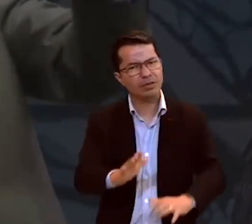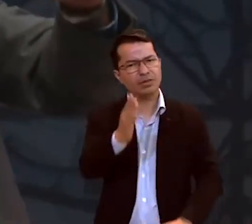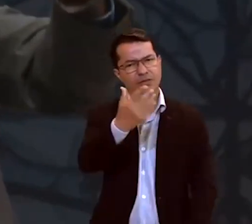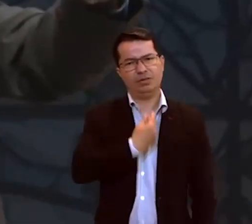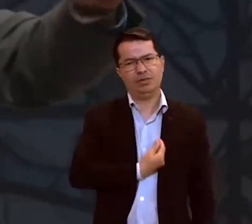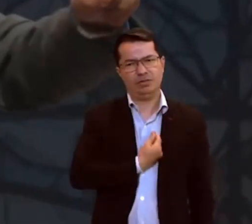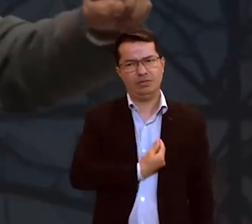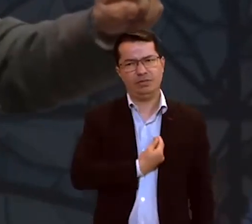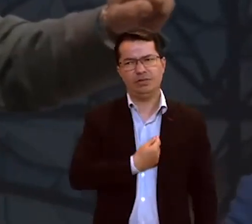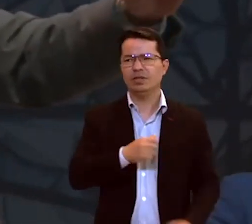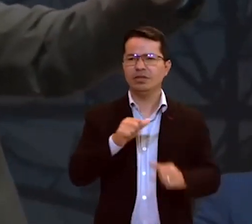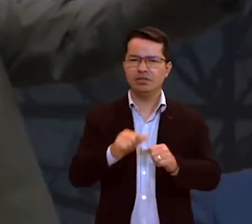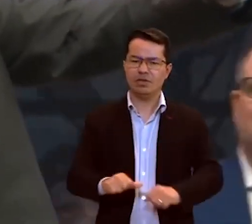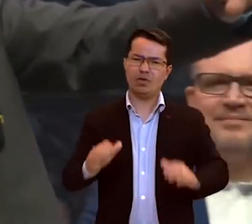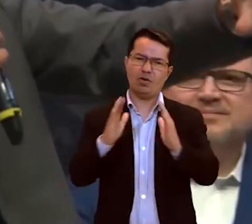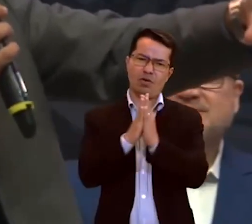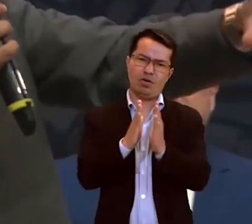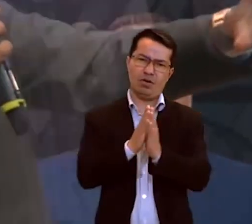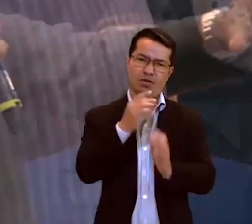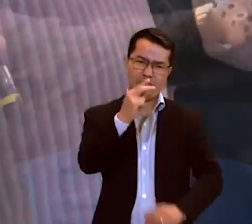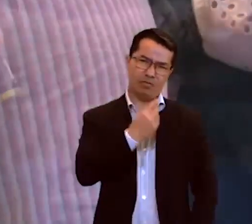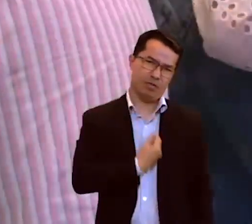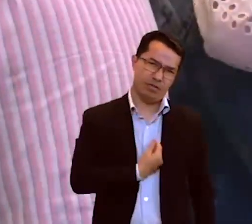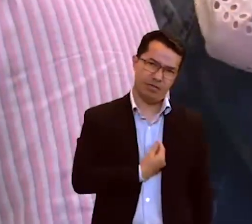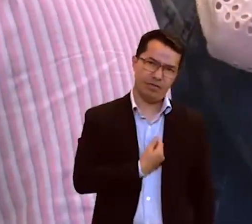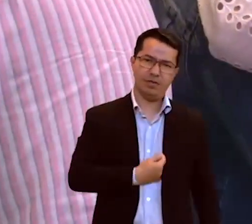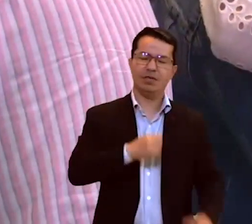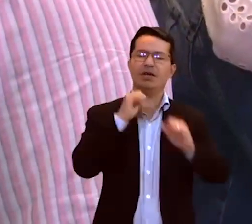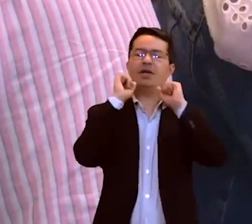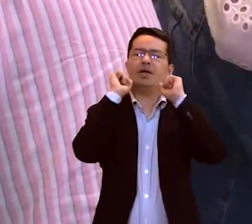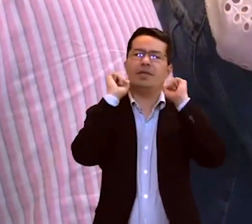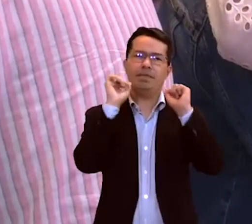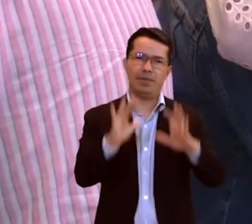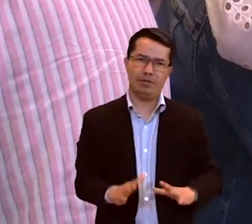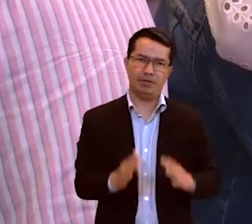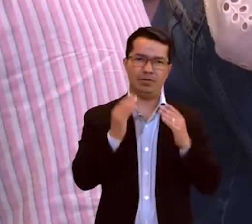gente vai orar pela tua vida. A gente vai abençoar você. A